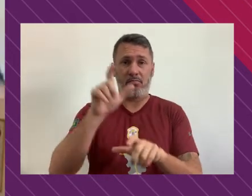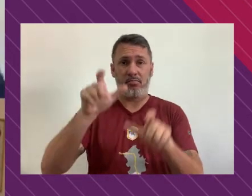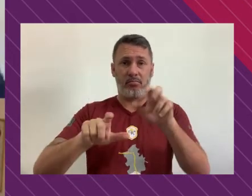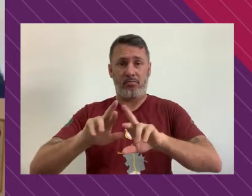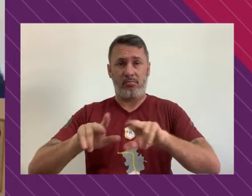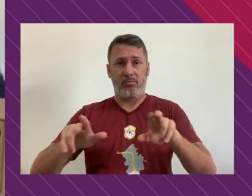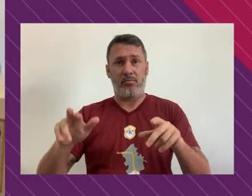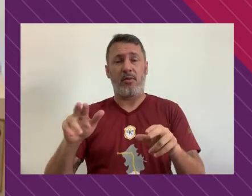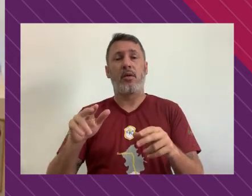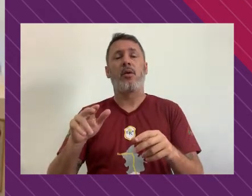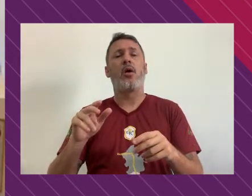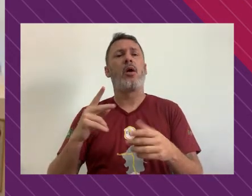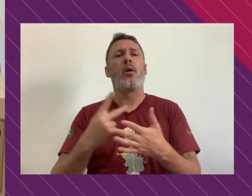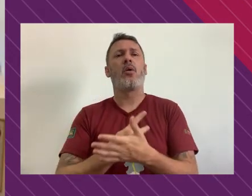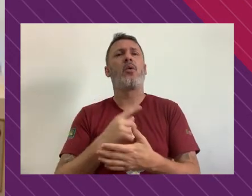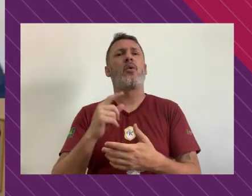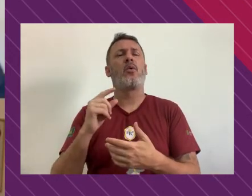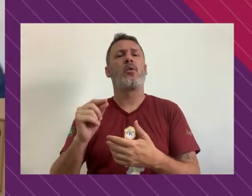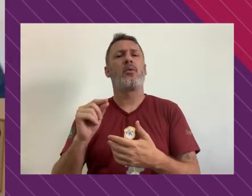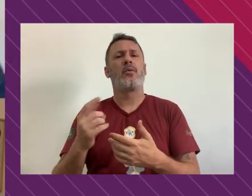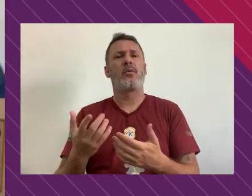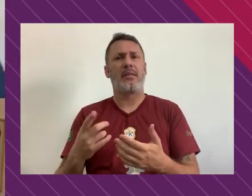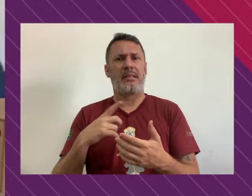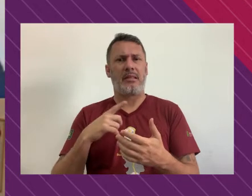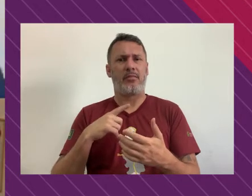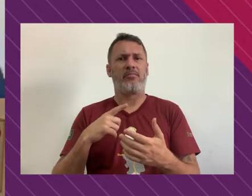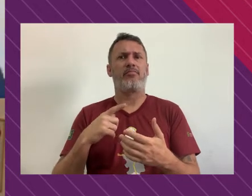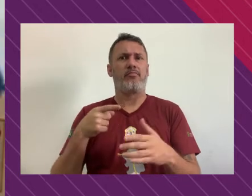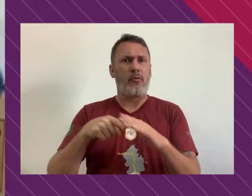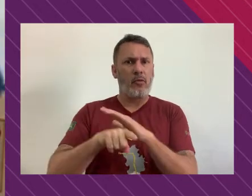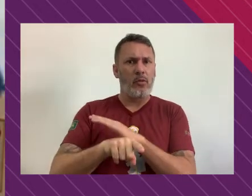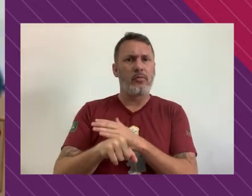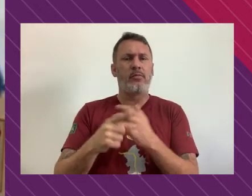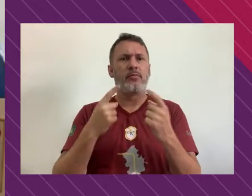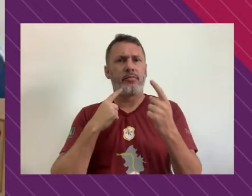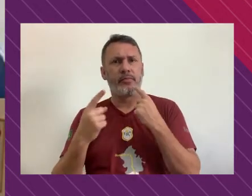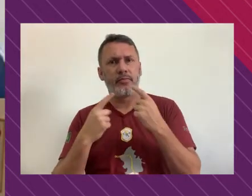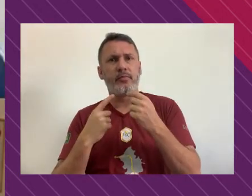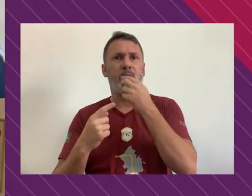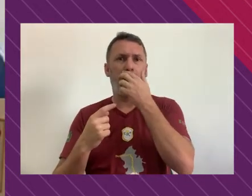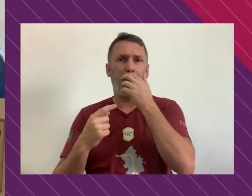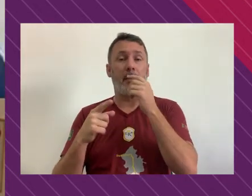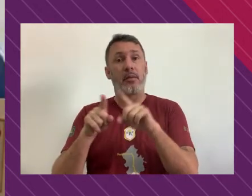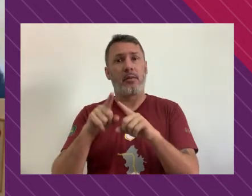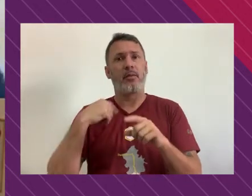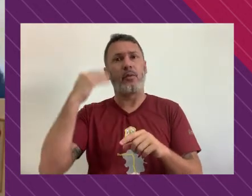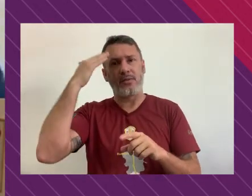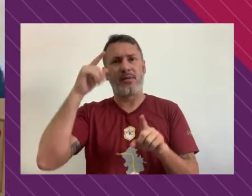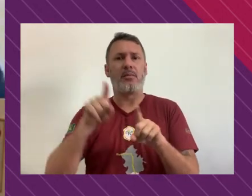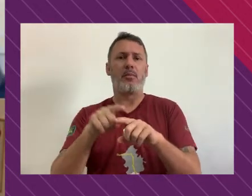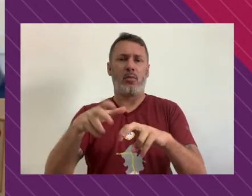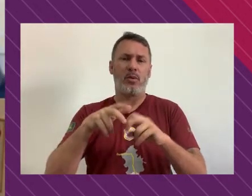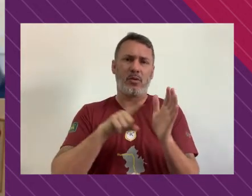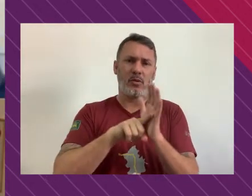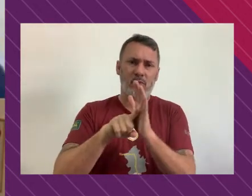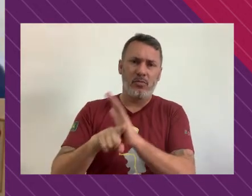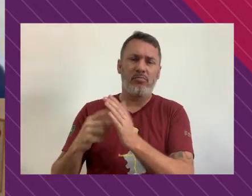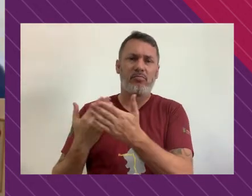machista. Imagina aí a situação. Eu sei que os institutos federais têm várias formações técnicas, né? Então imagina, por exemplo, uma